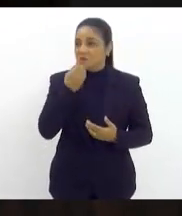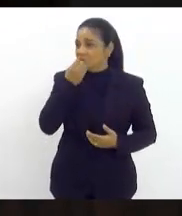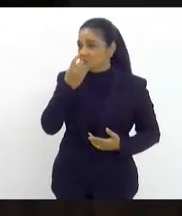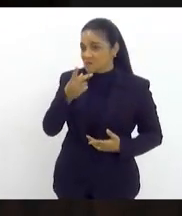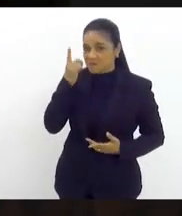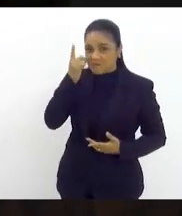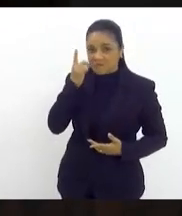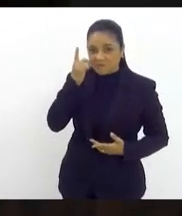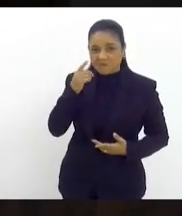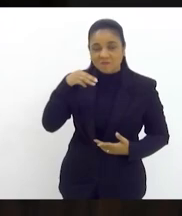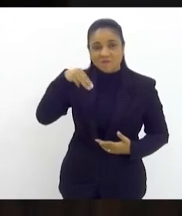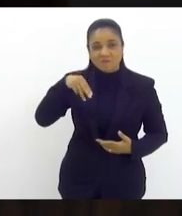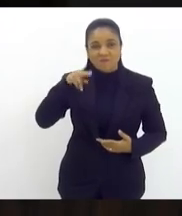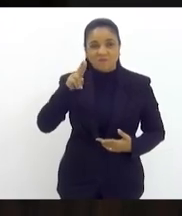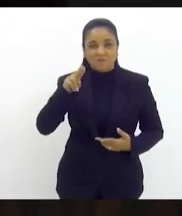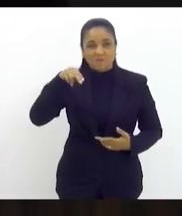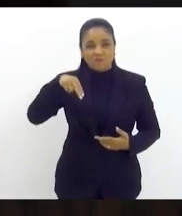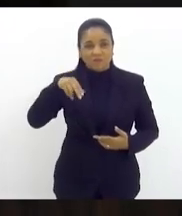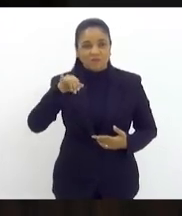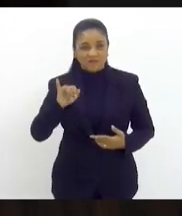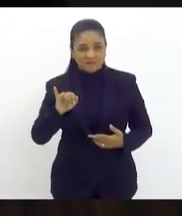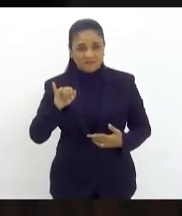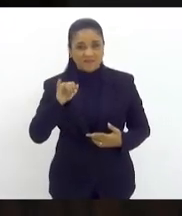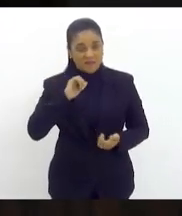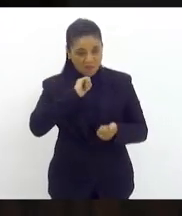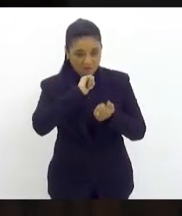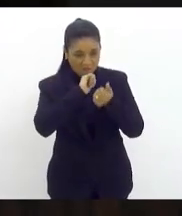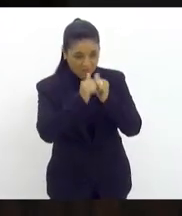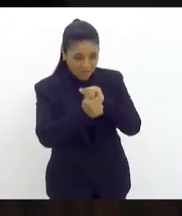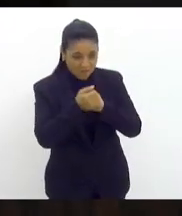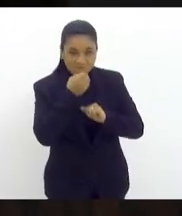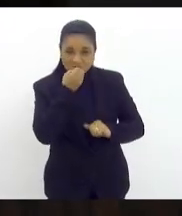Munir? Boa tarde aí. Estou falando futebol, deputado?